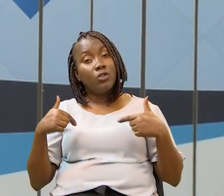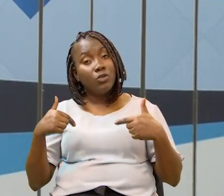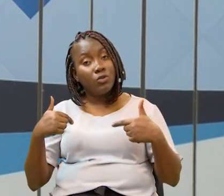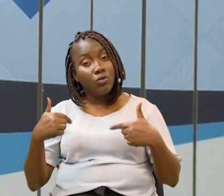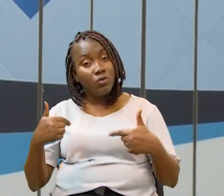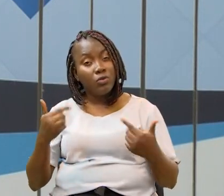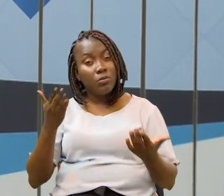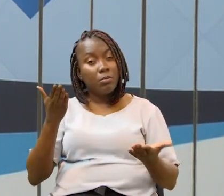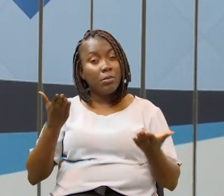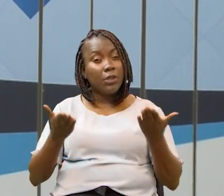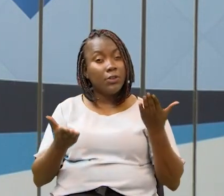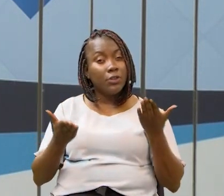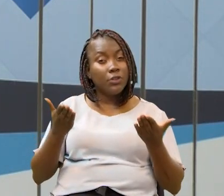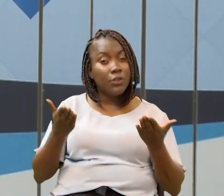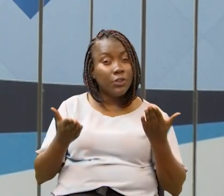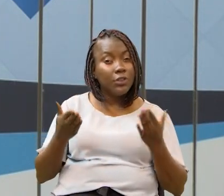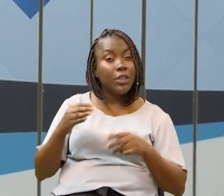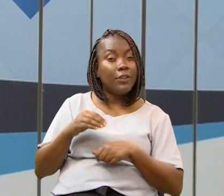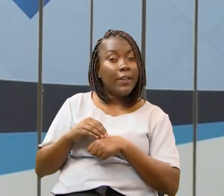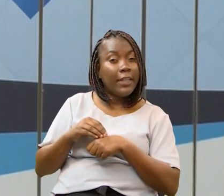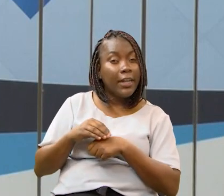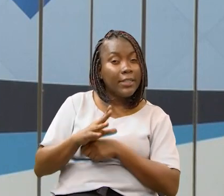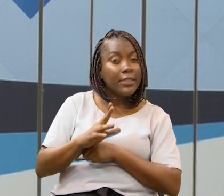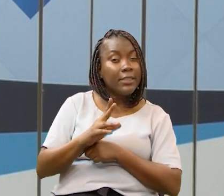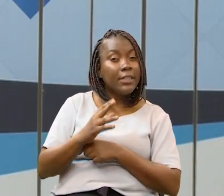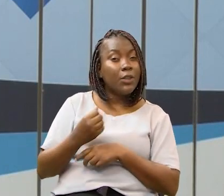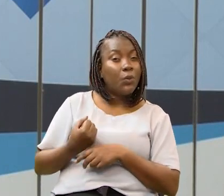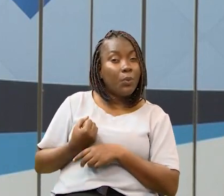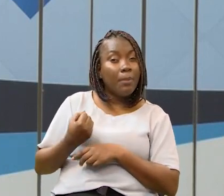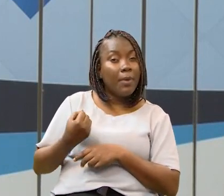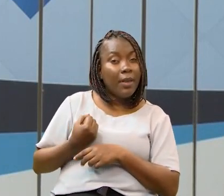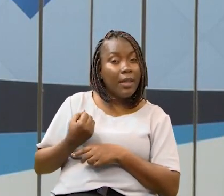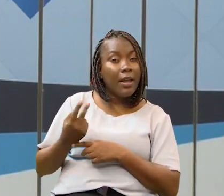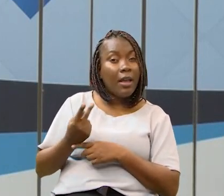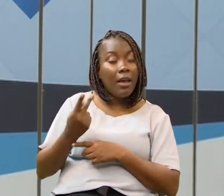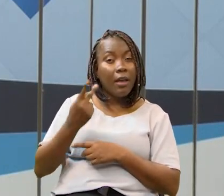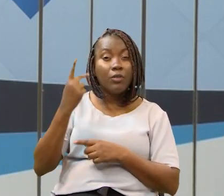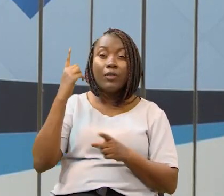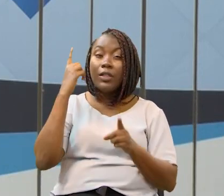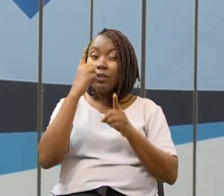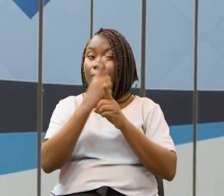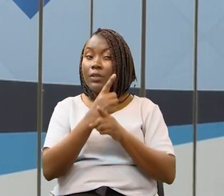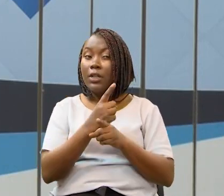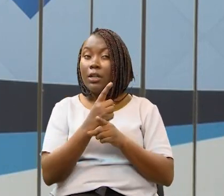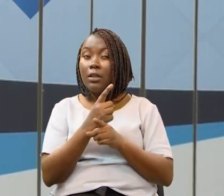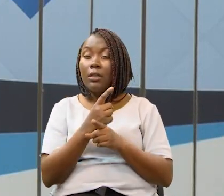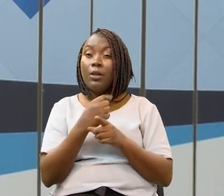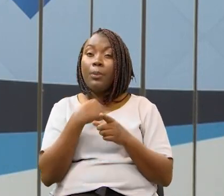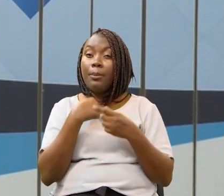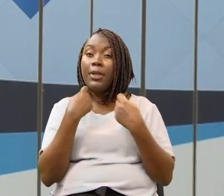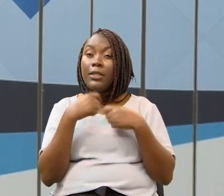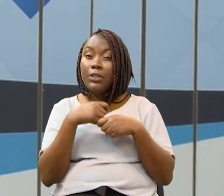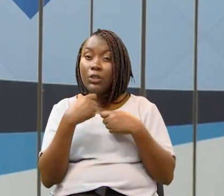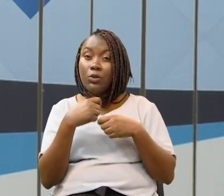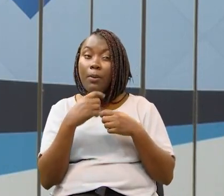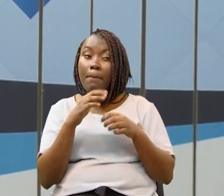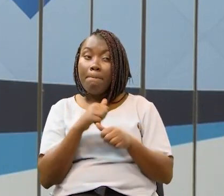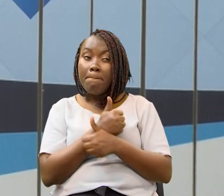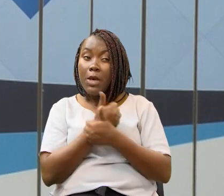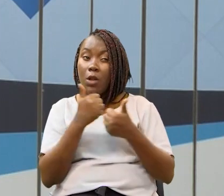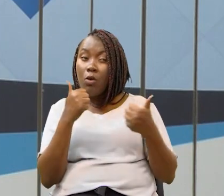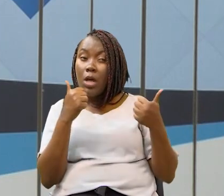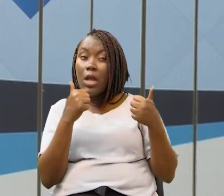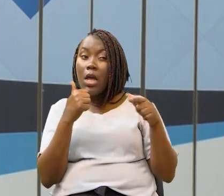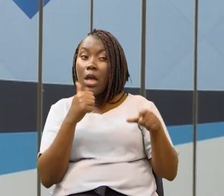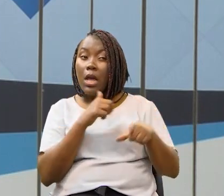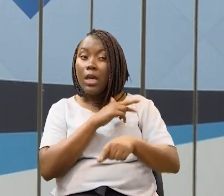ações, né, medidas que vão trazer numerários aonde ele vai conseguir identificar, olha, eu preciso melhorar na